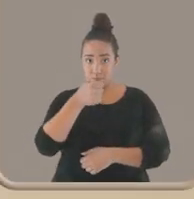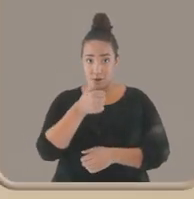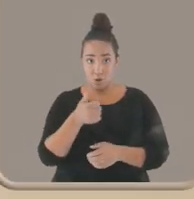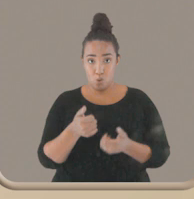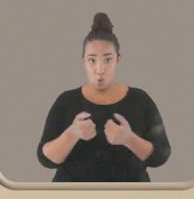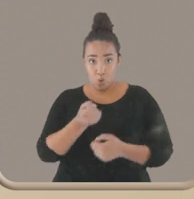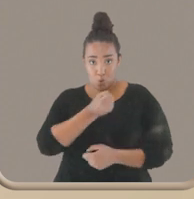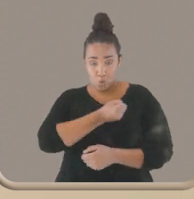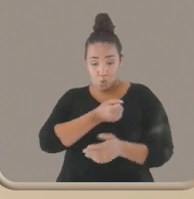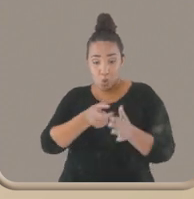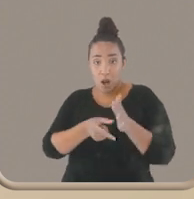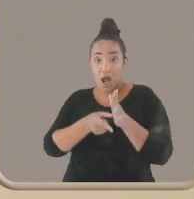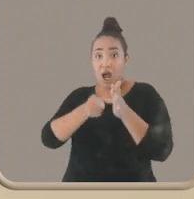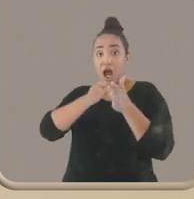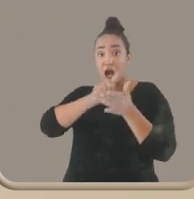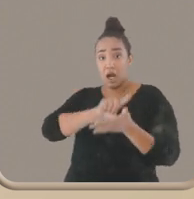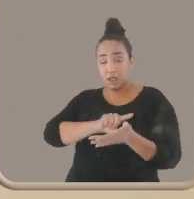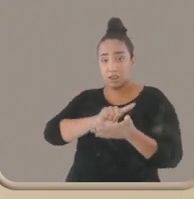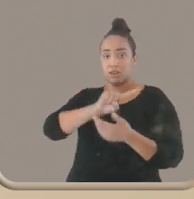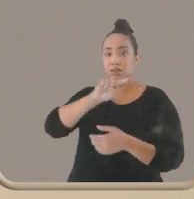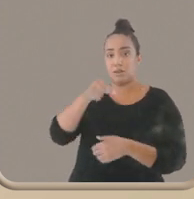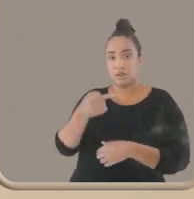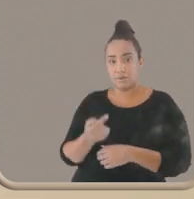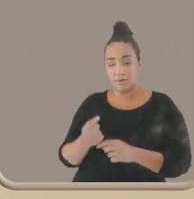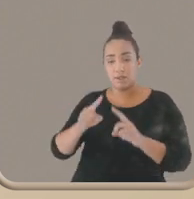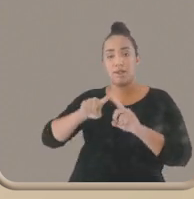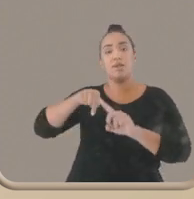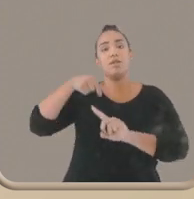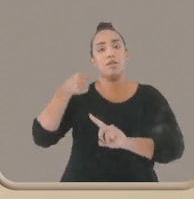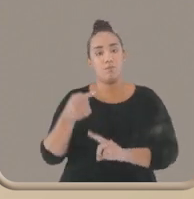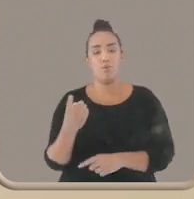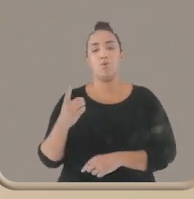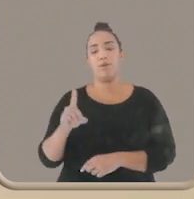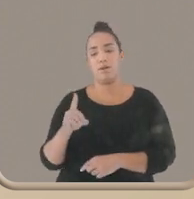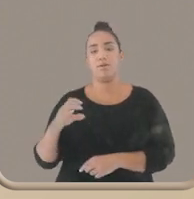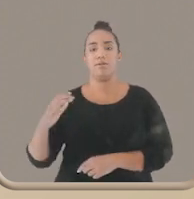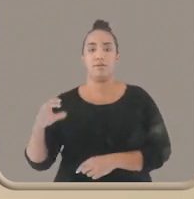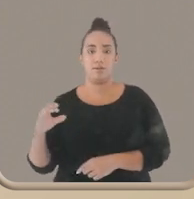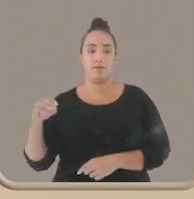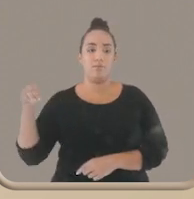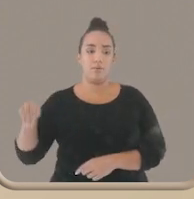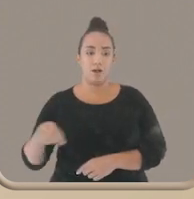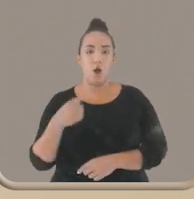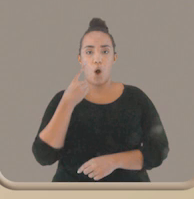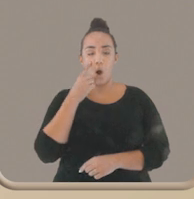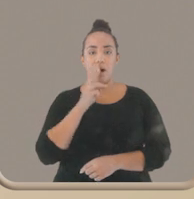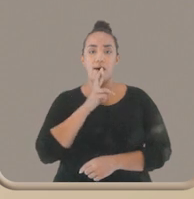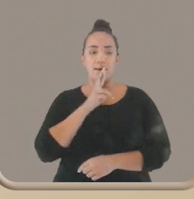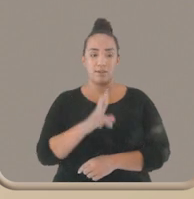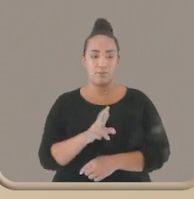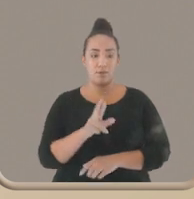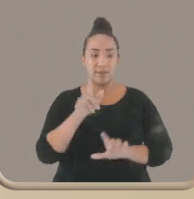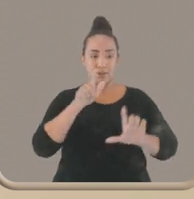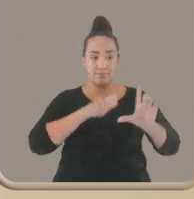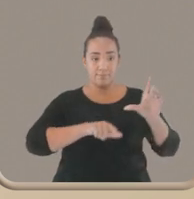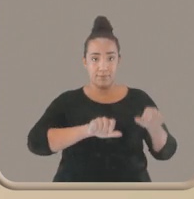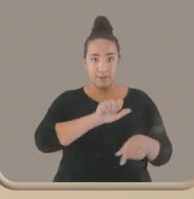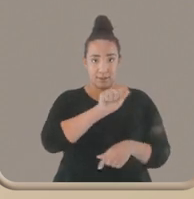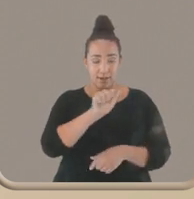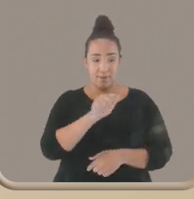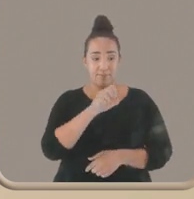Analisando primeiramente a parte inteira, depois os décimos, depois os centésimos e depois os milésimos, encontramos essas